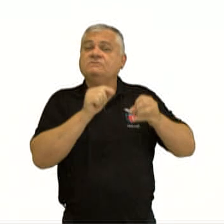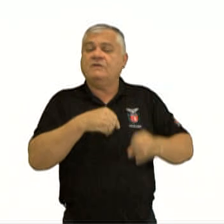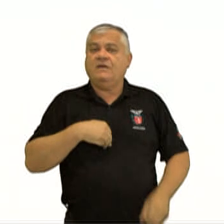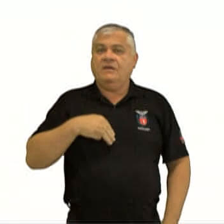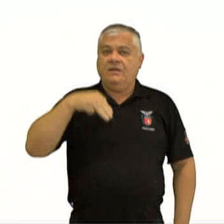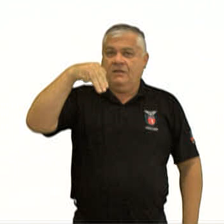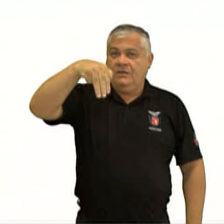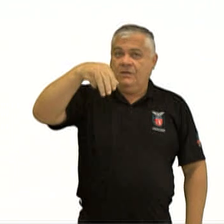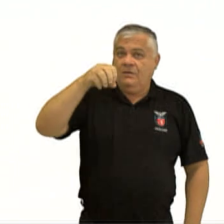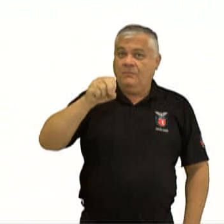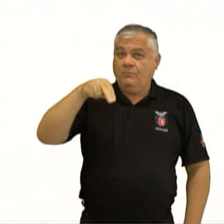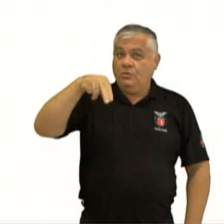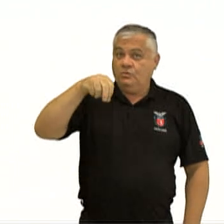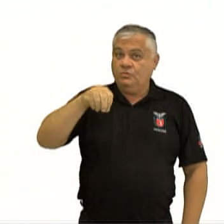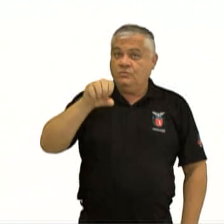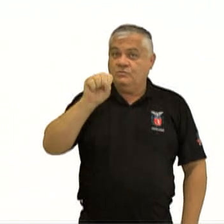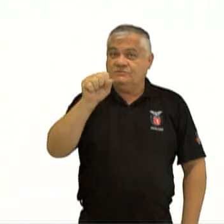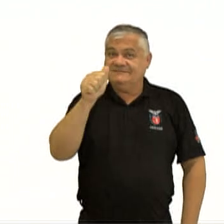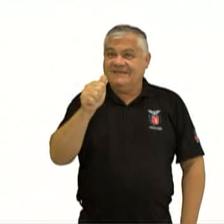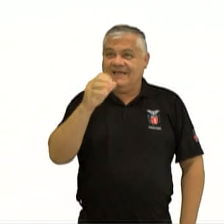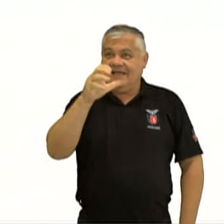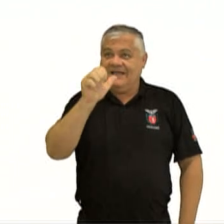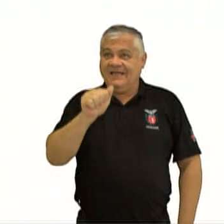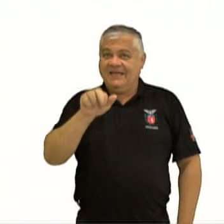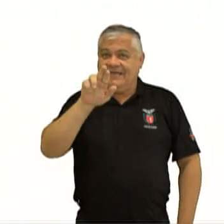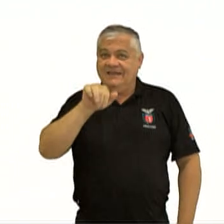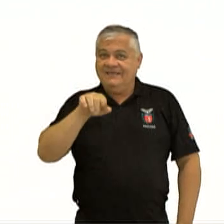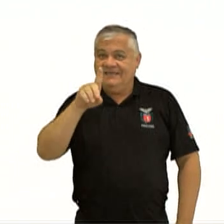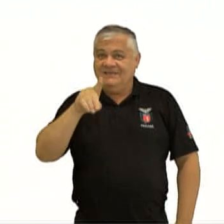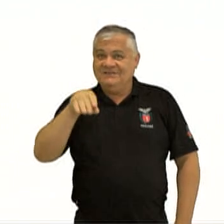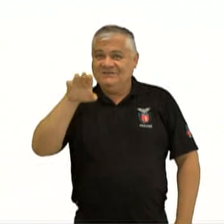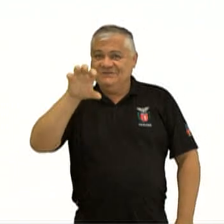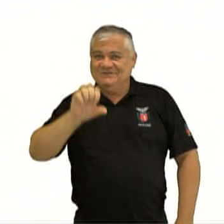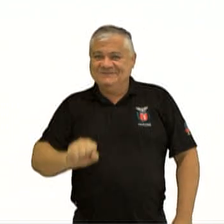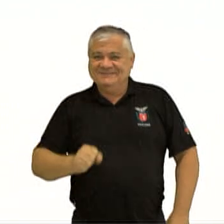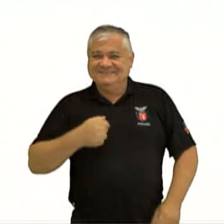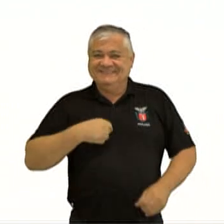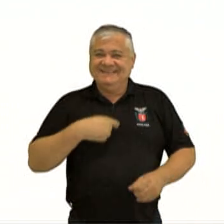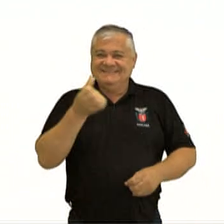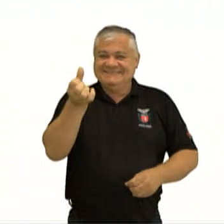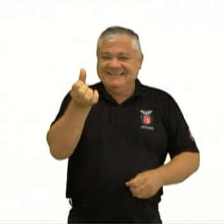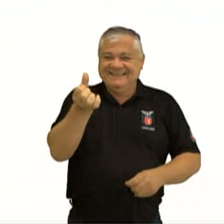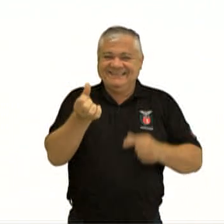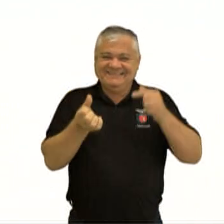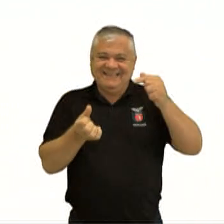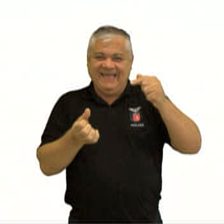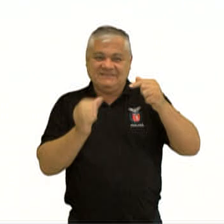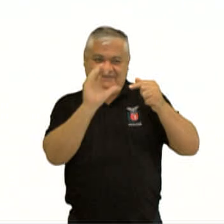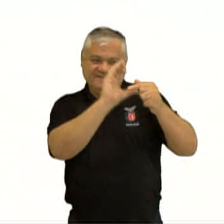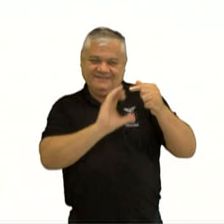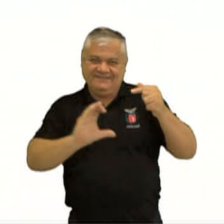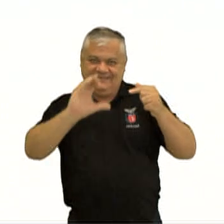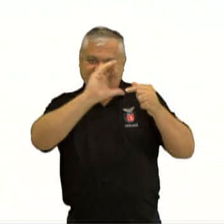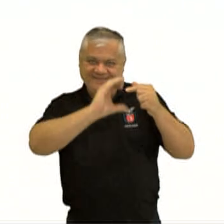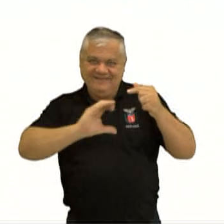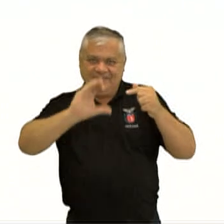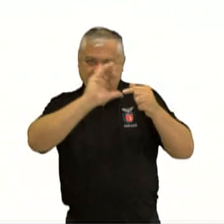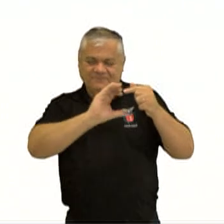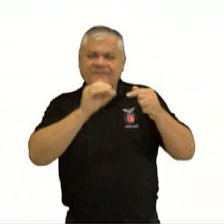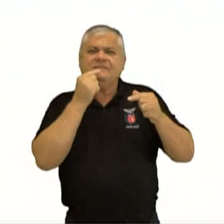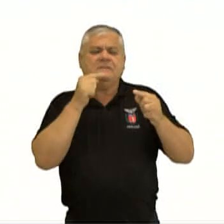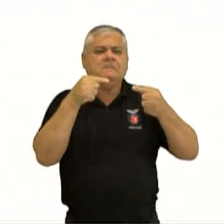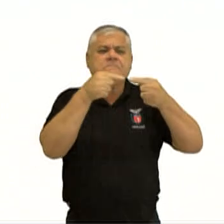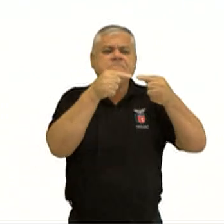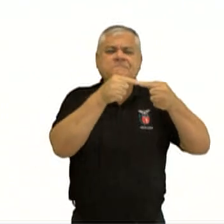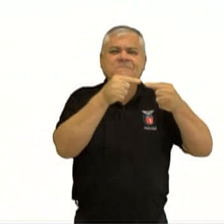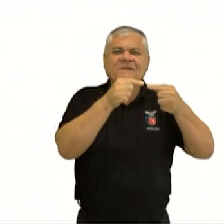monossacarídeos, que são estruturas formadas entre 3 a 7 carbonos. A combinação de monossacarídeos,